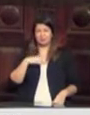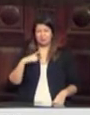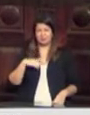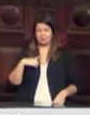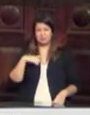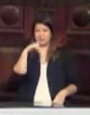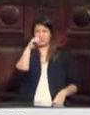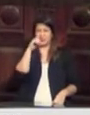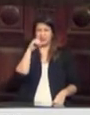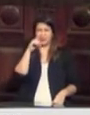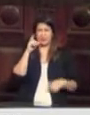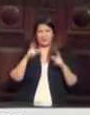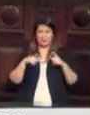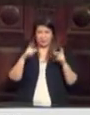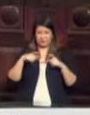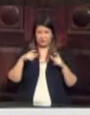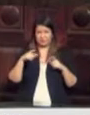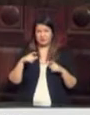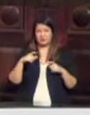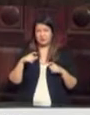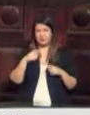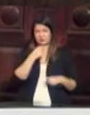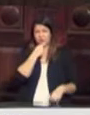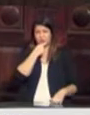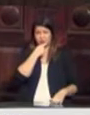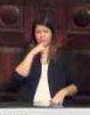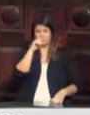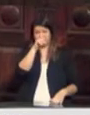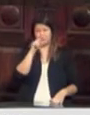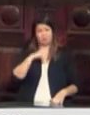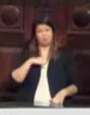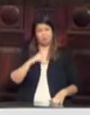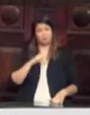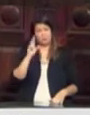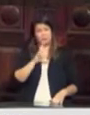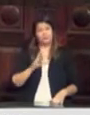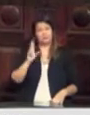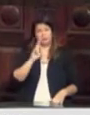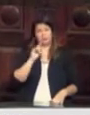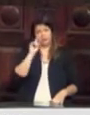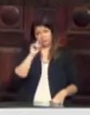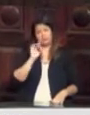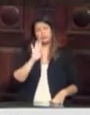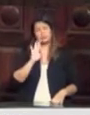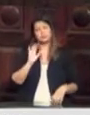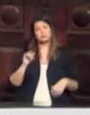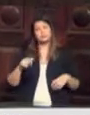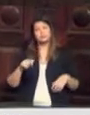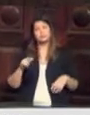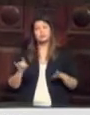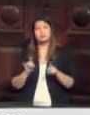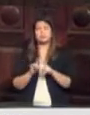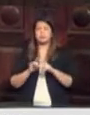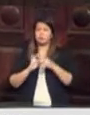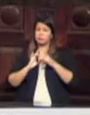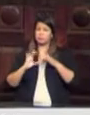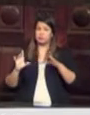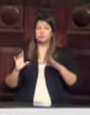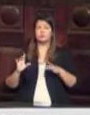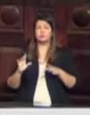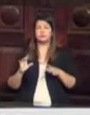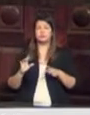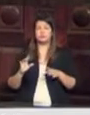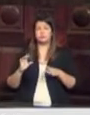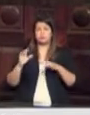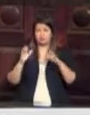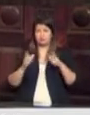passageiros, adquiridos antecipadamente ou não pelos usuários desse serviço de transporte concedido ou permitido, em todo